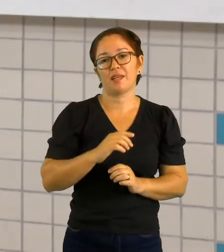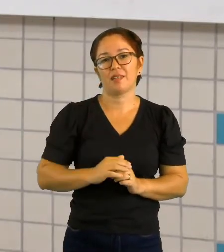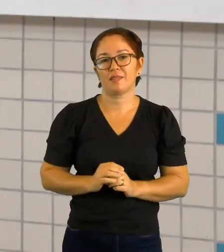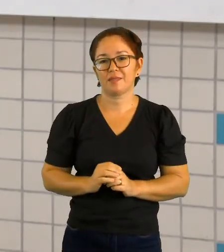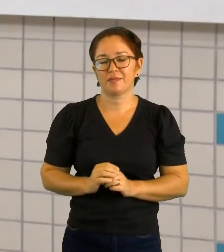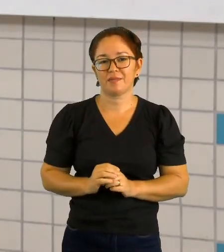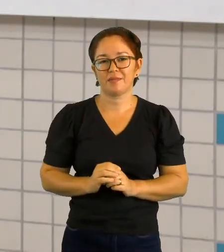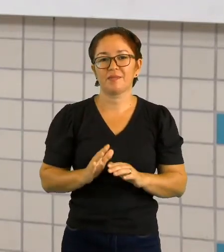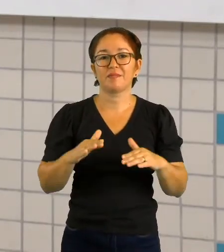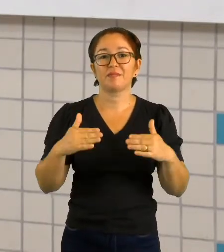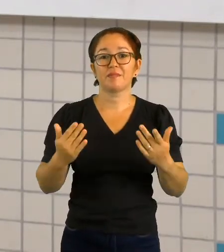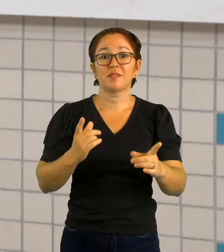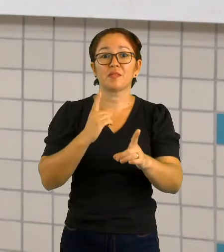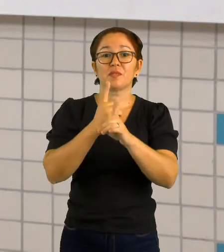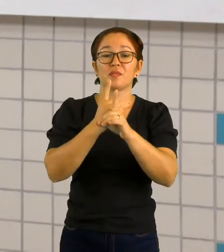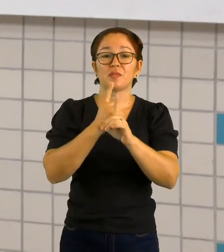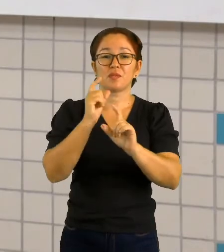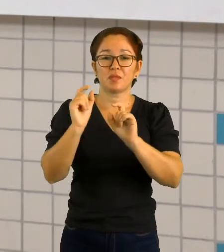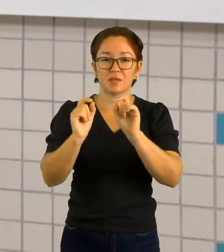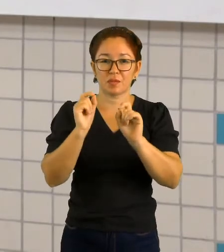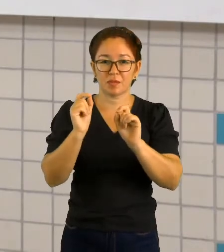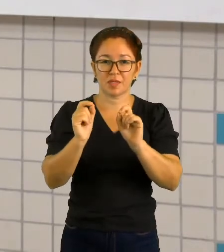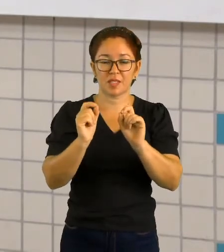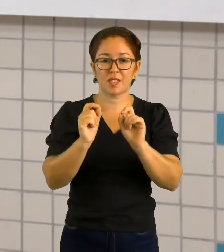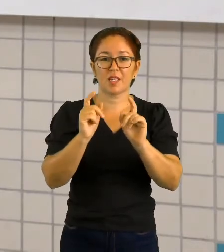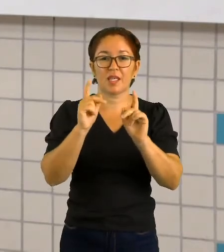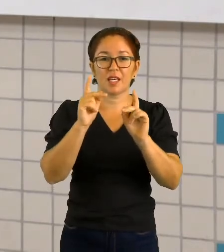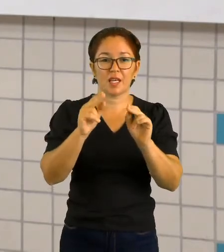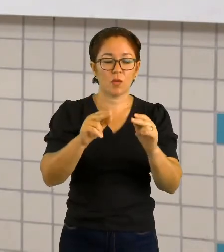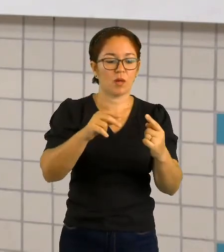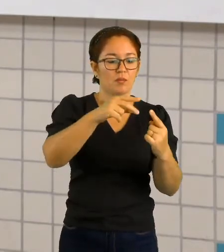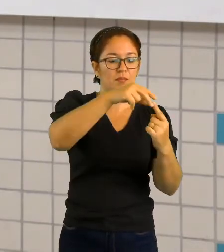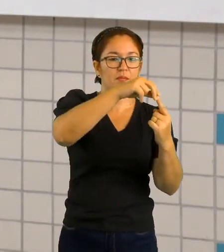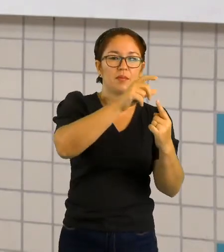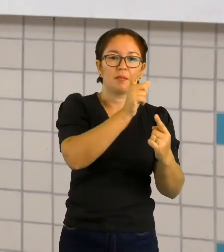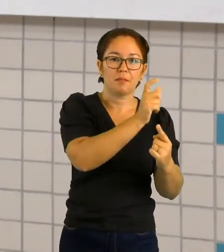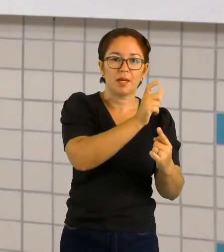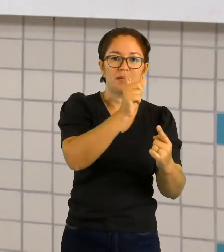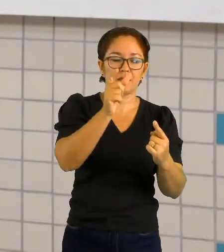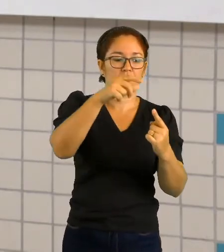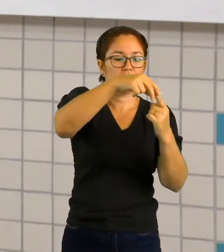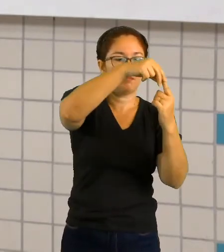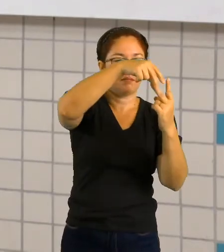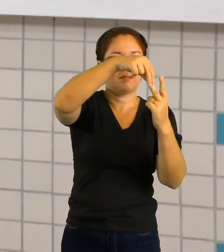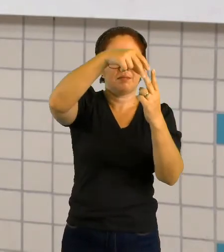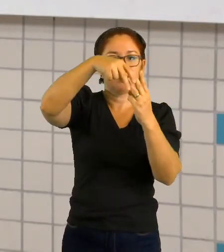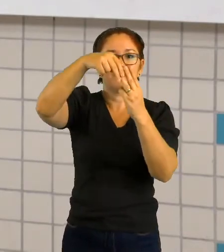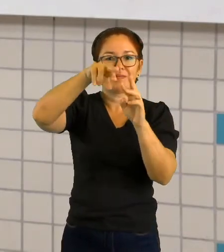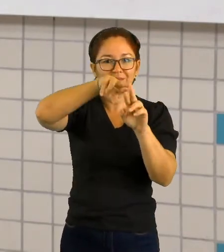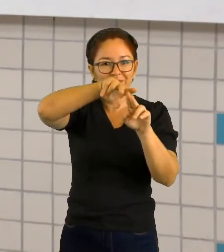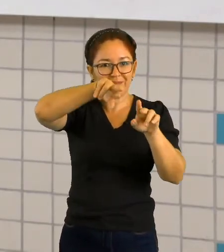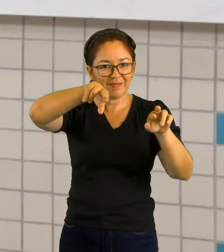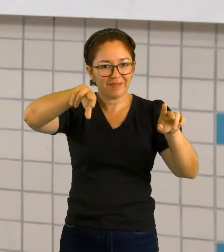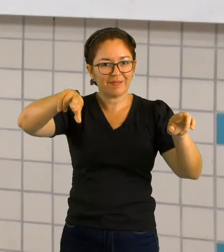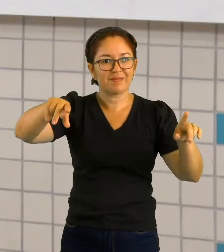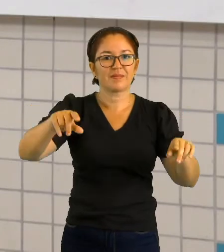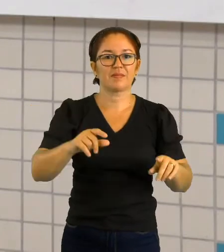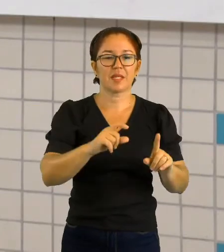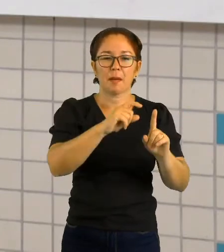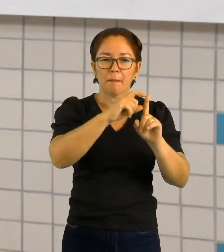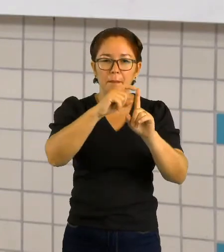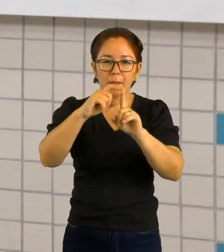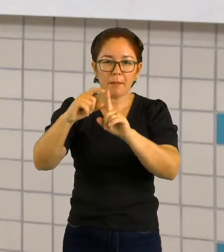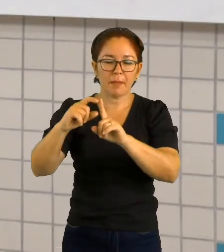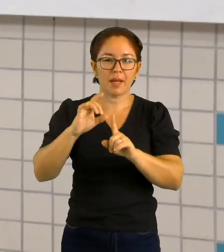descobrimos as unidades do texto, ou seja, as unidades do texto são as palavrinhas, elas são